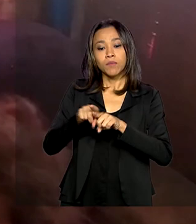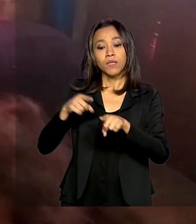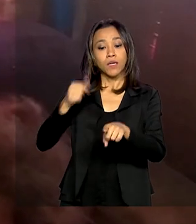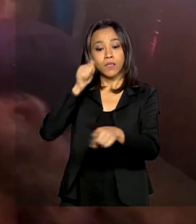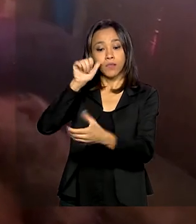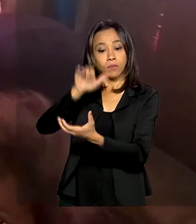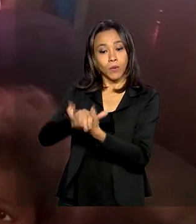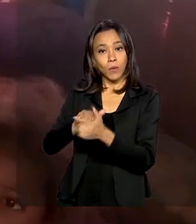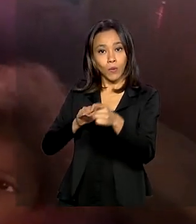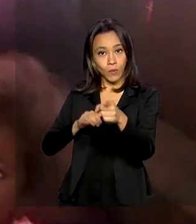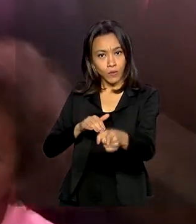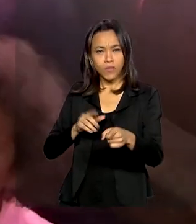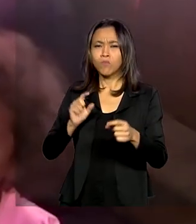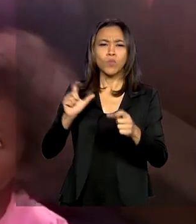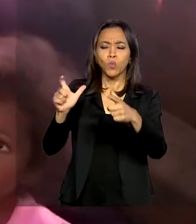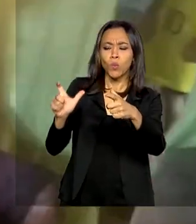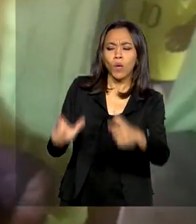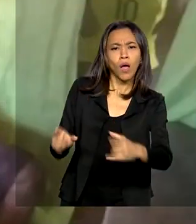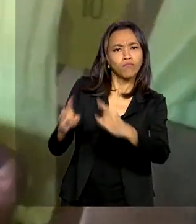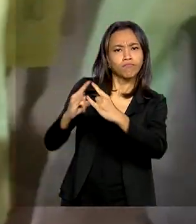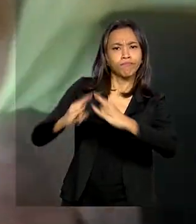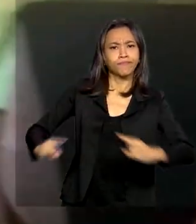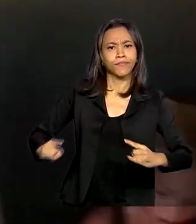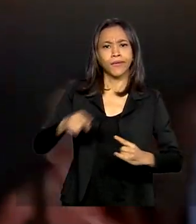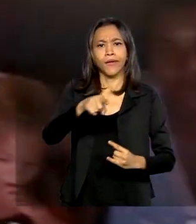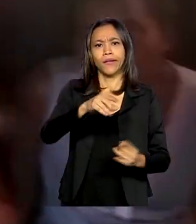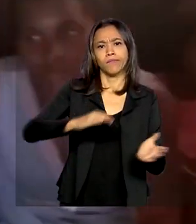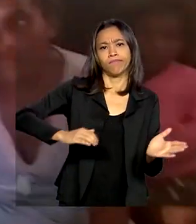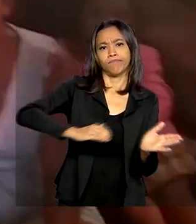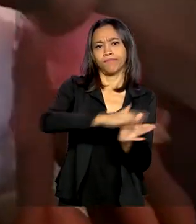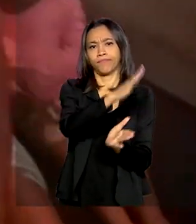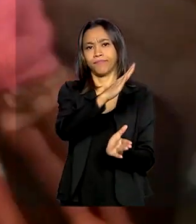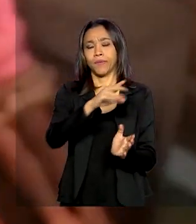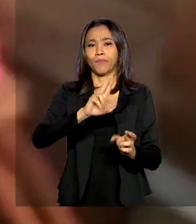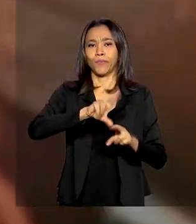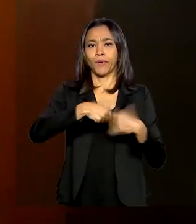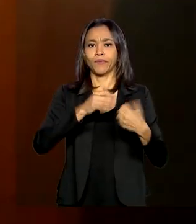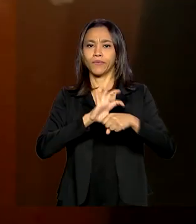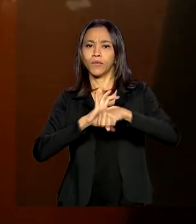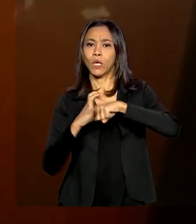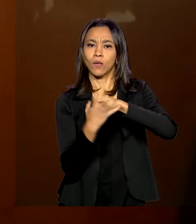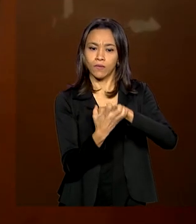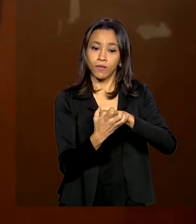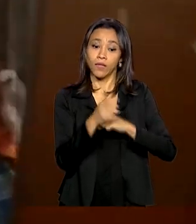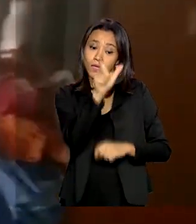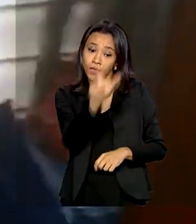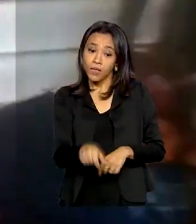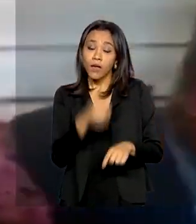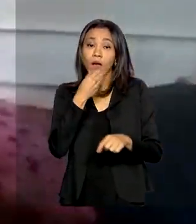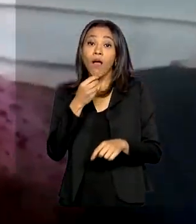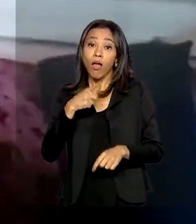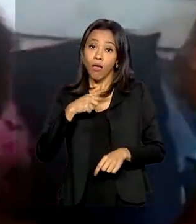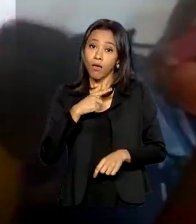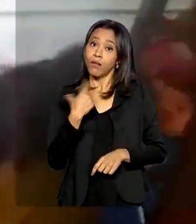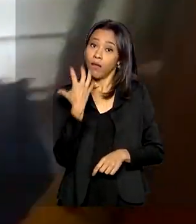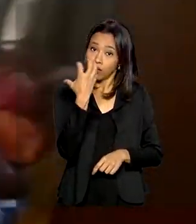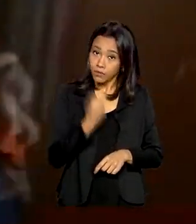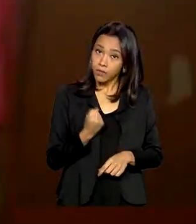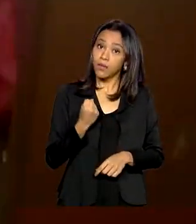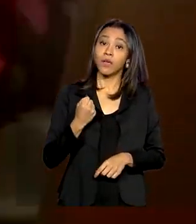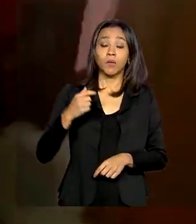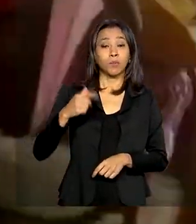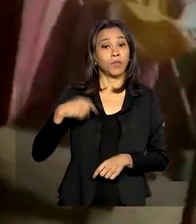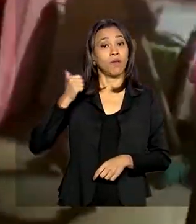Marli num assentamento e perdeu o emprego com a chegada do coronavírus. Giovanni é beneficiário do Bolsa